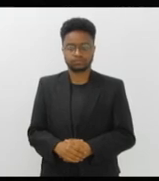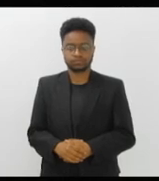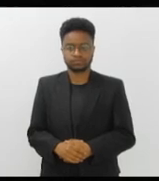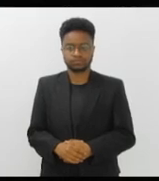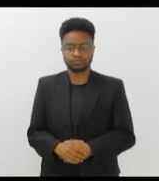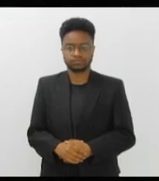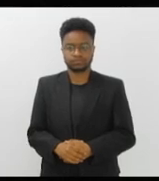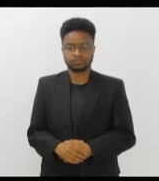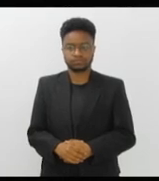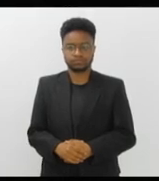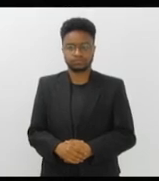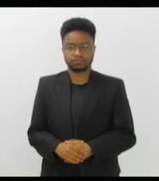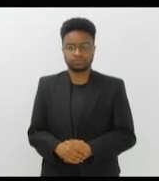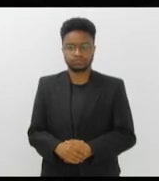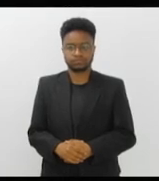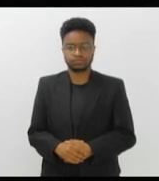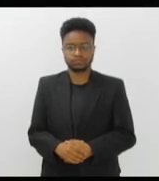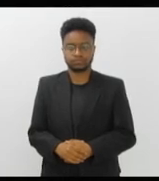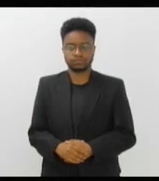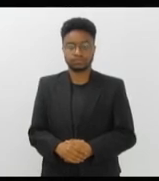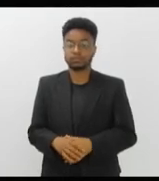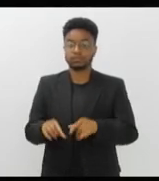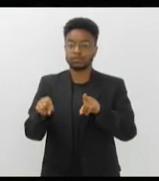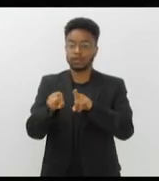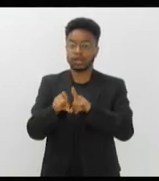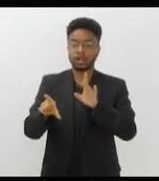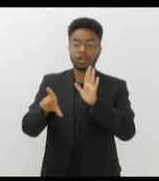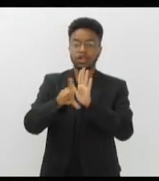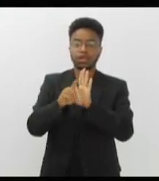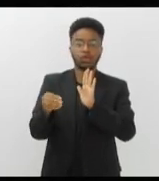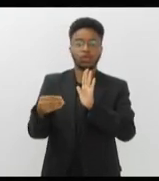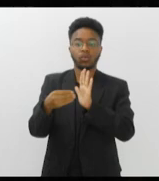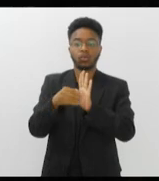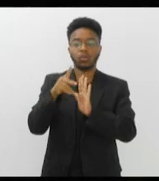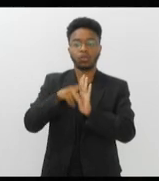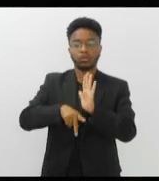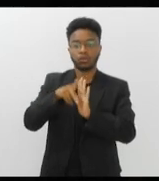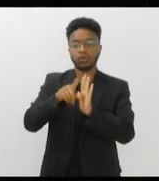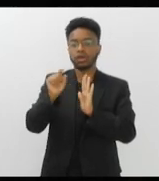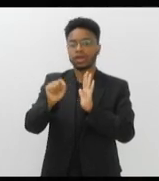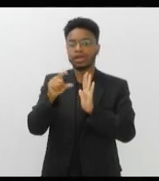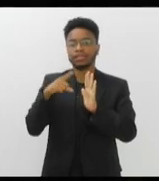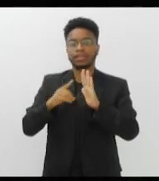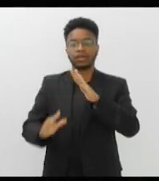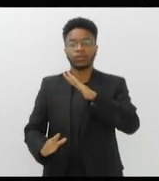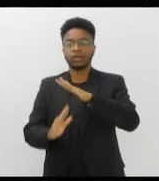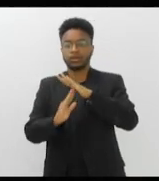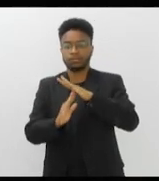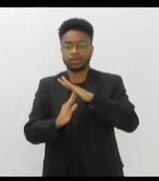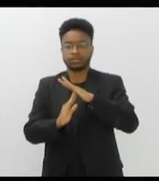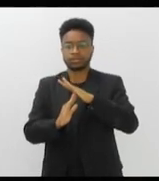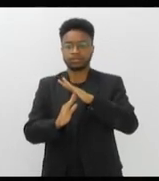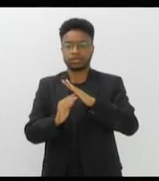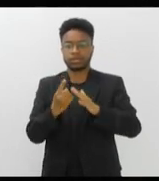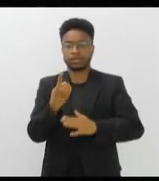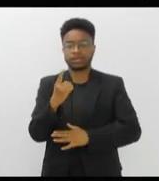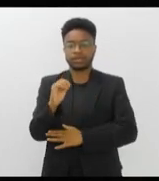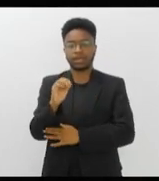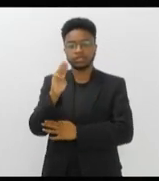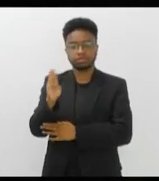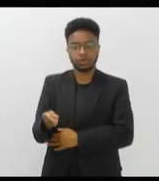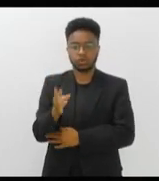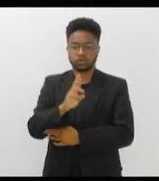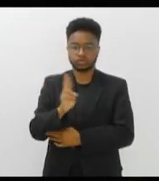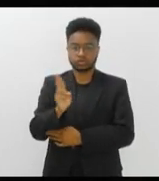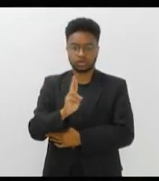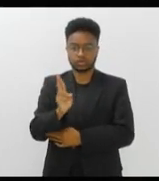colocados e ali dizia também no projet orinal que havia um limite de R 10 milhões deais